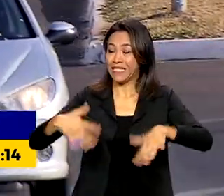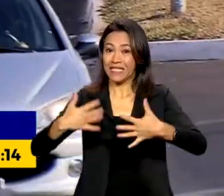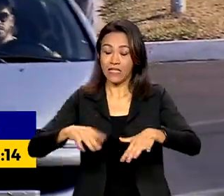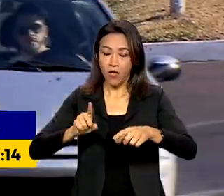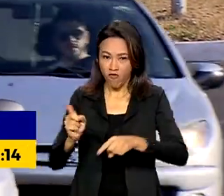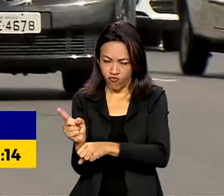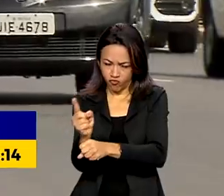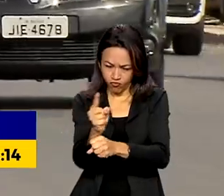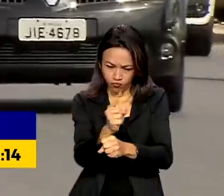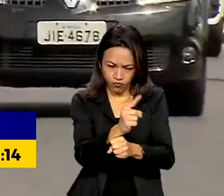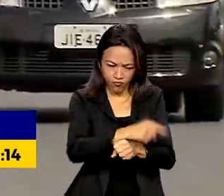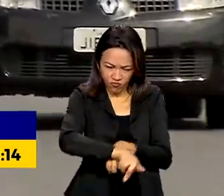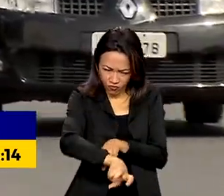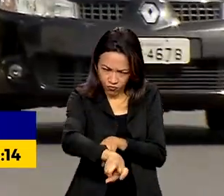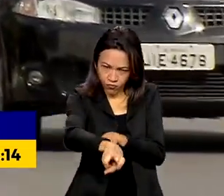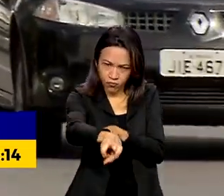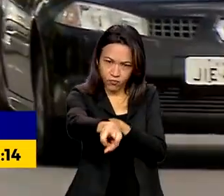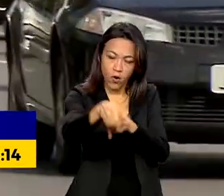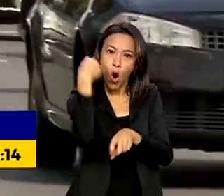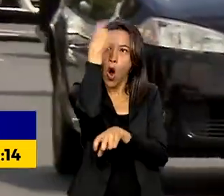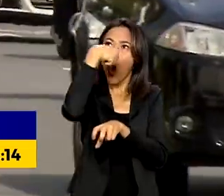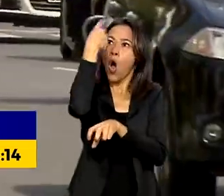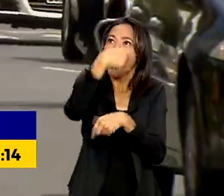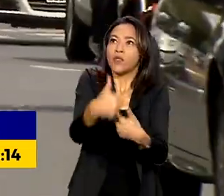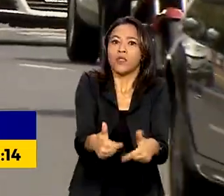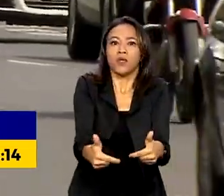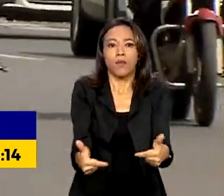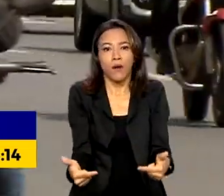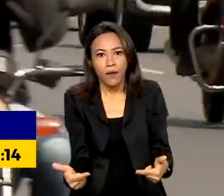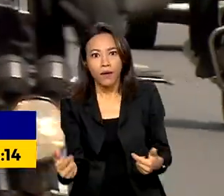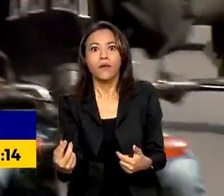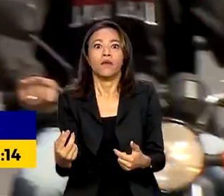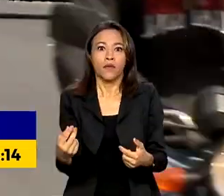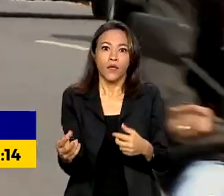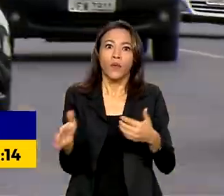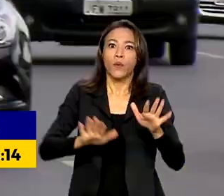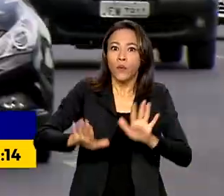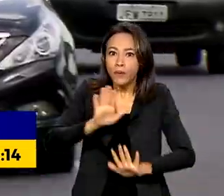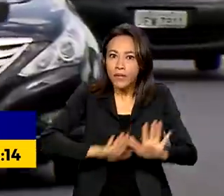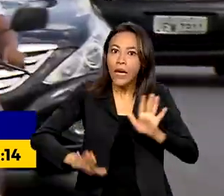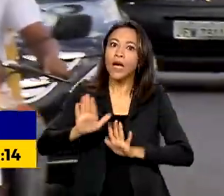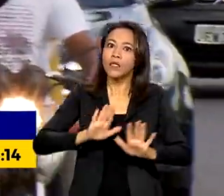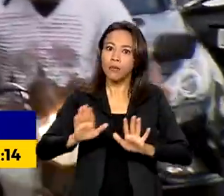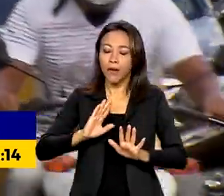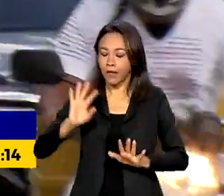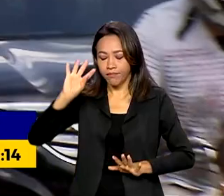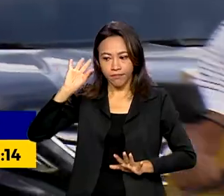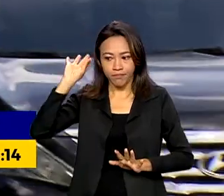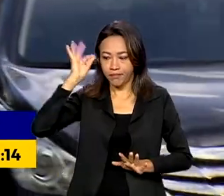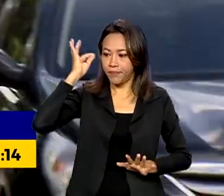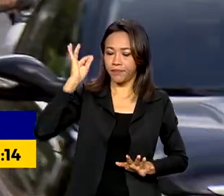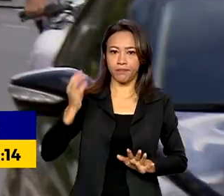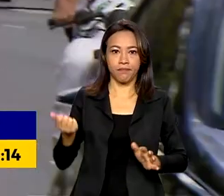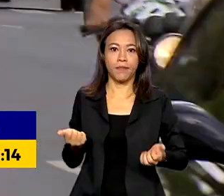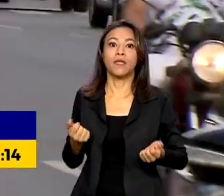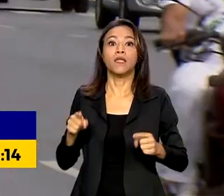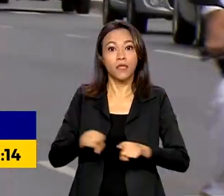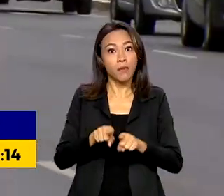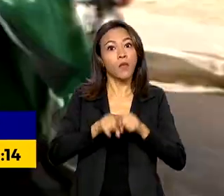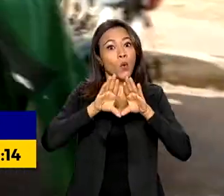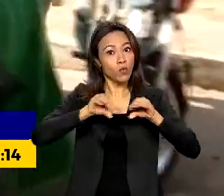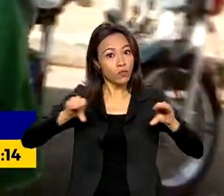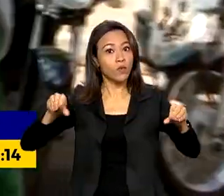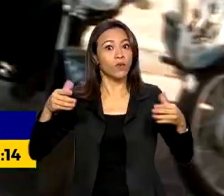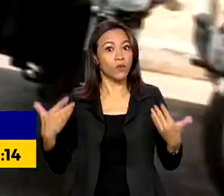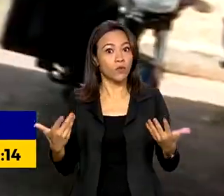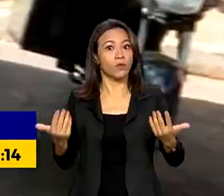de velocidade, de jornada e de cuidados para garantir a rapidez e o conforto exigido pelo cliente.